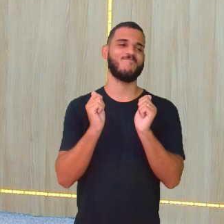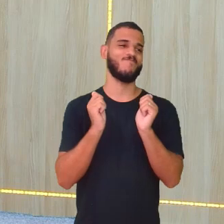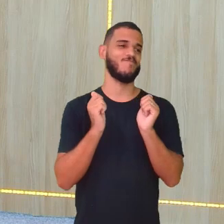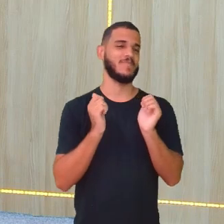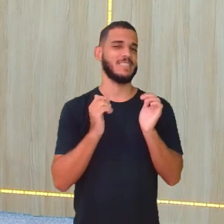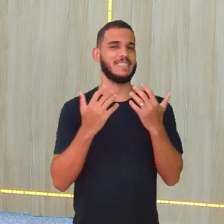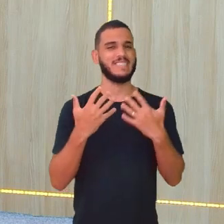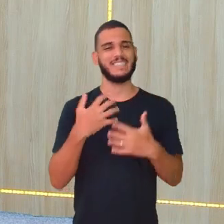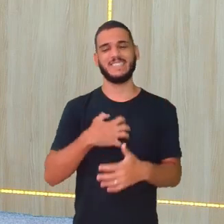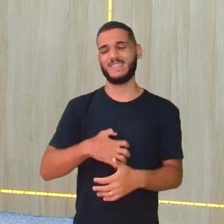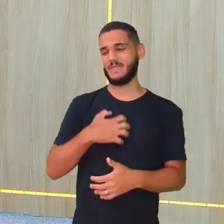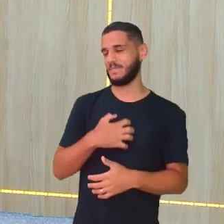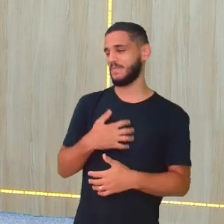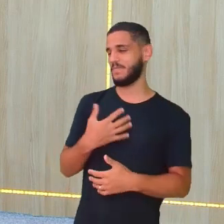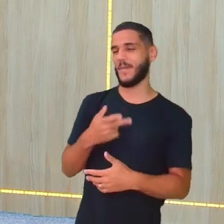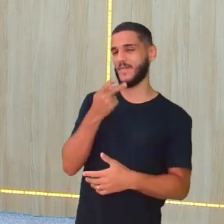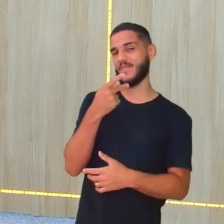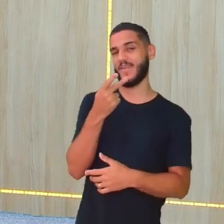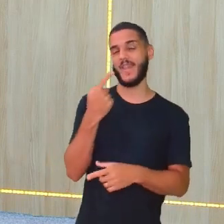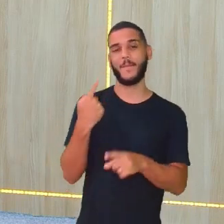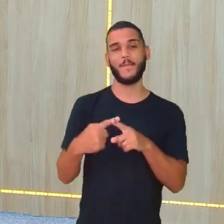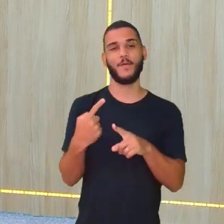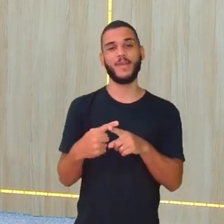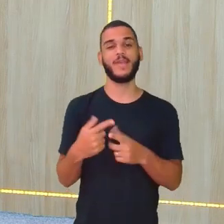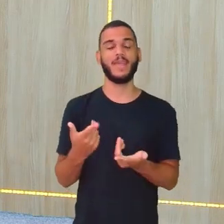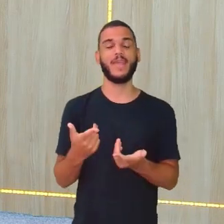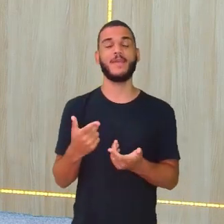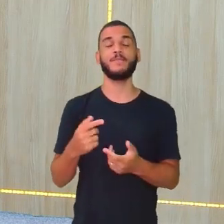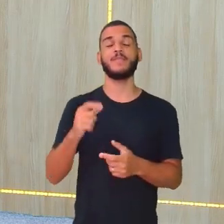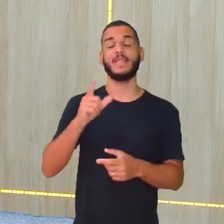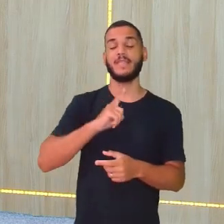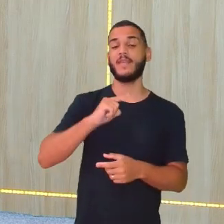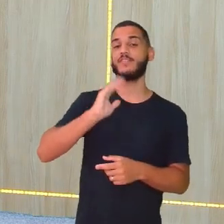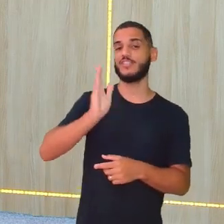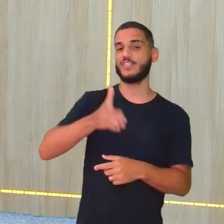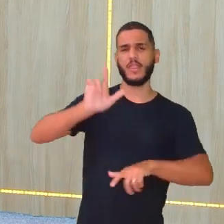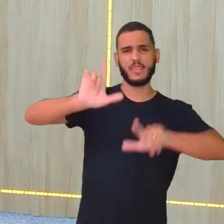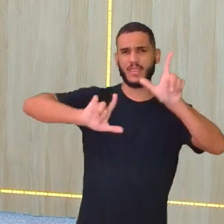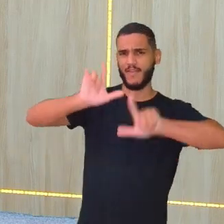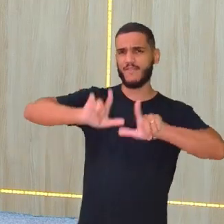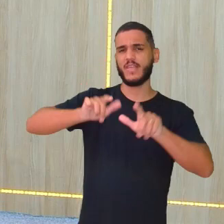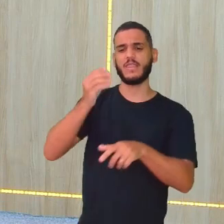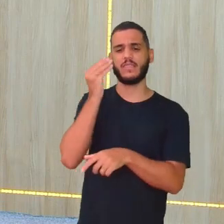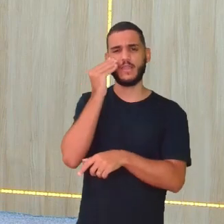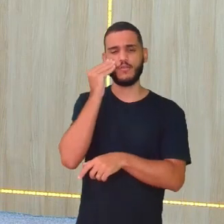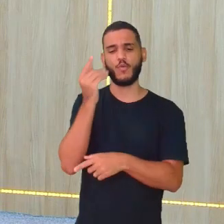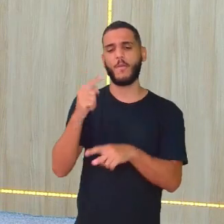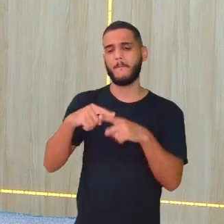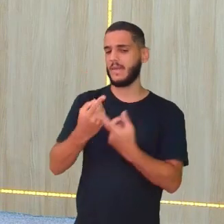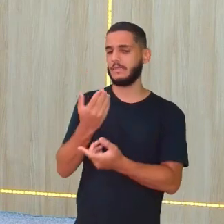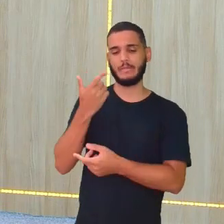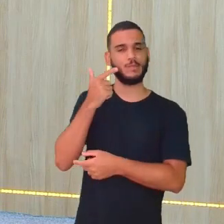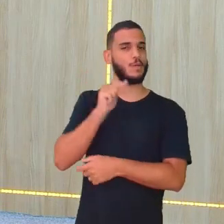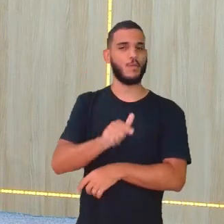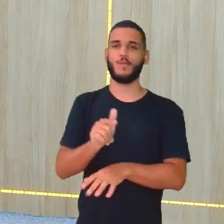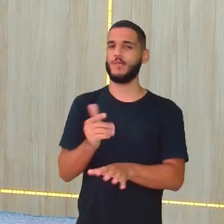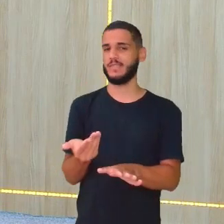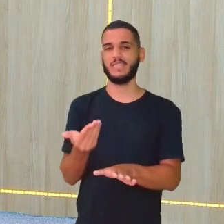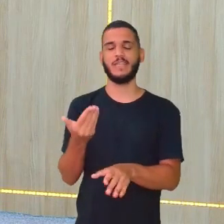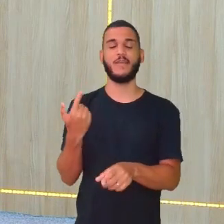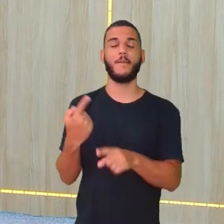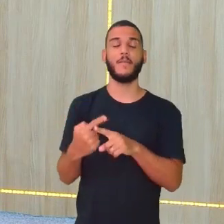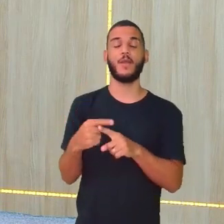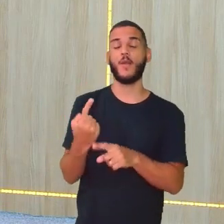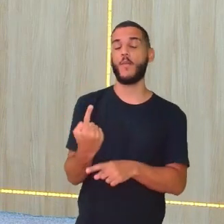eles negaram para a Rede Globo. E eu conheci uma pessoa da família, então pude conversar com